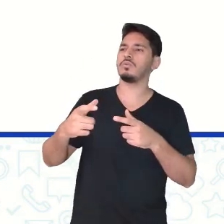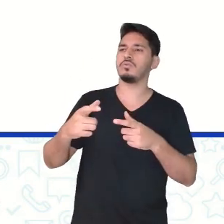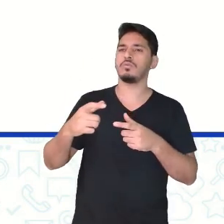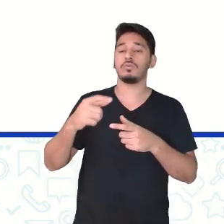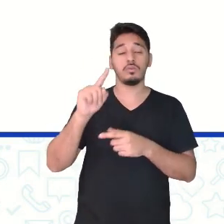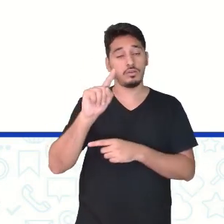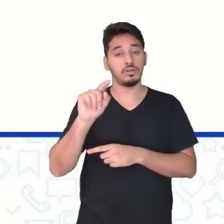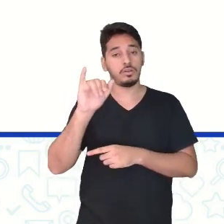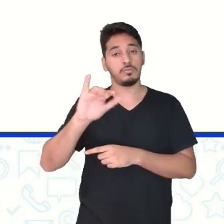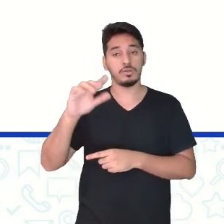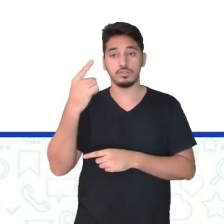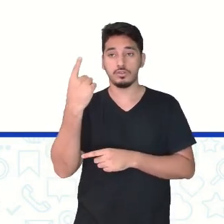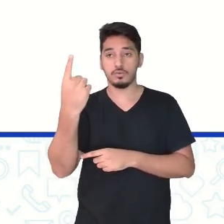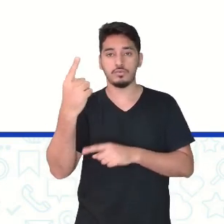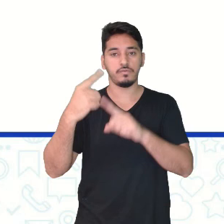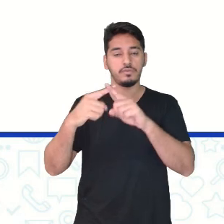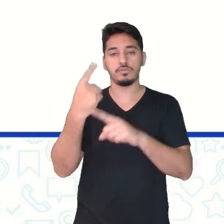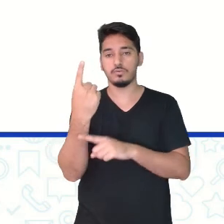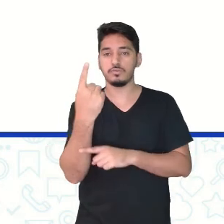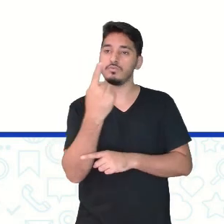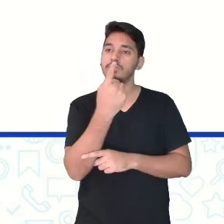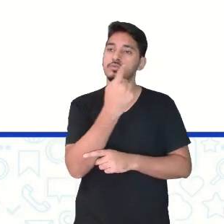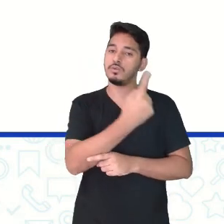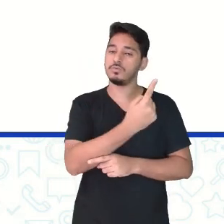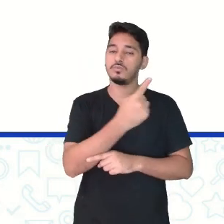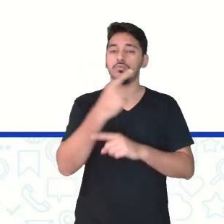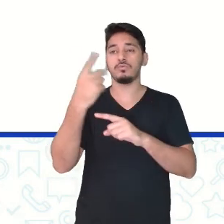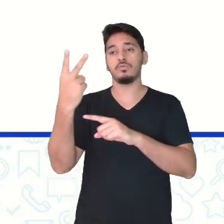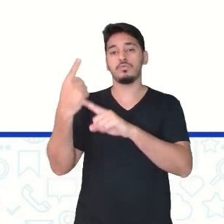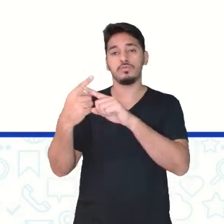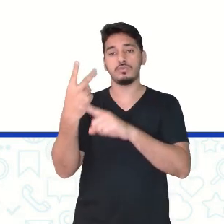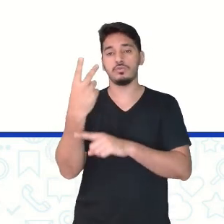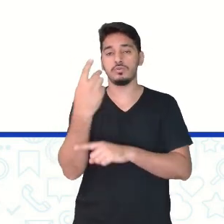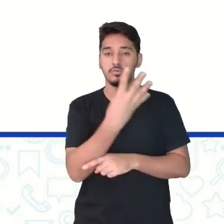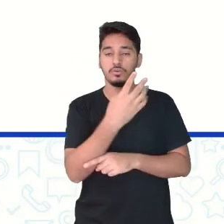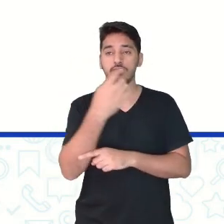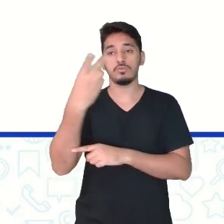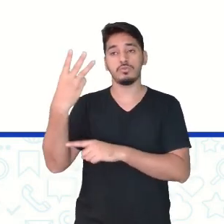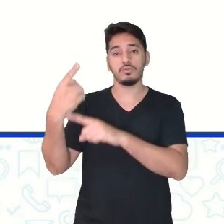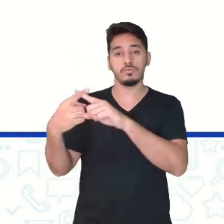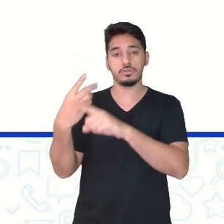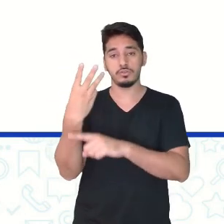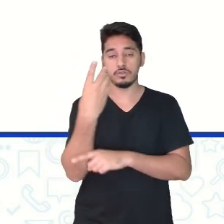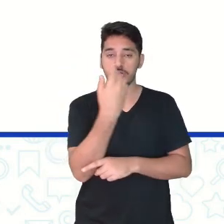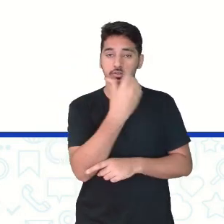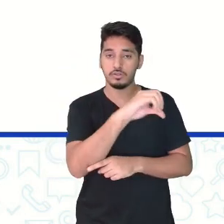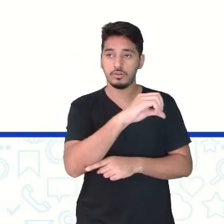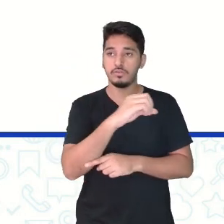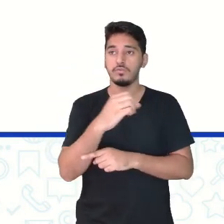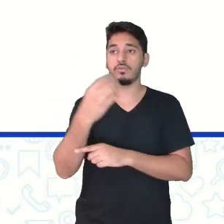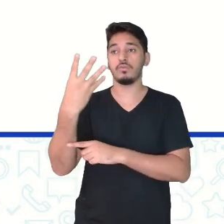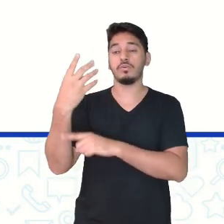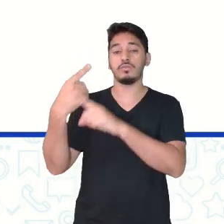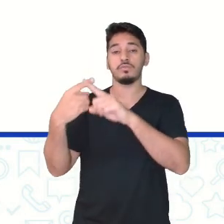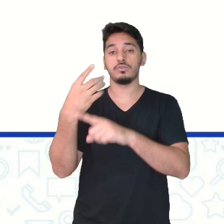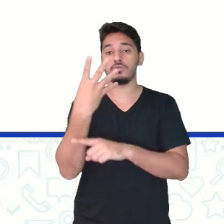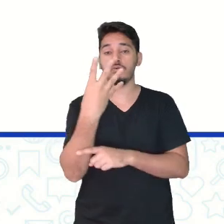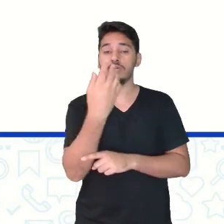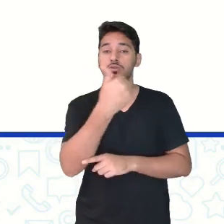A figura 1 vezes 1 dá 1, a figura 2 vezes 2 dá 4, a figura 3 vezes 3 dá 9, a figura 4 vezes 4